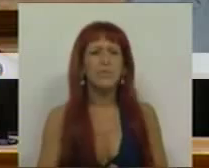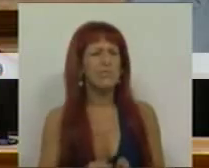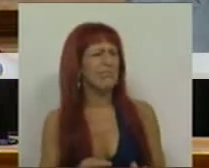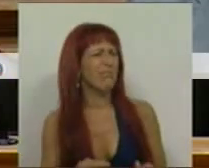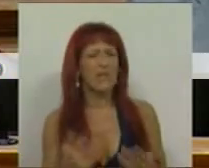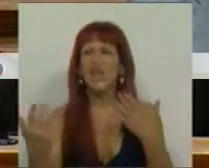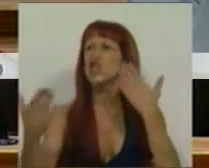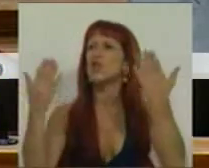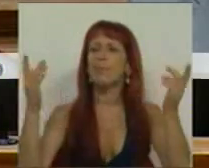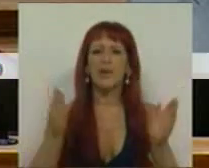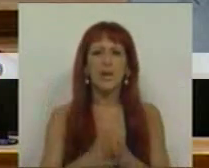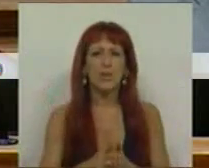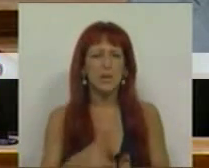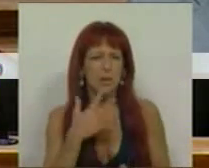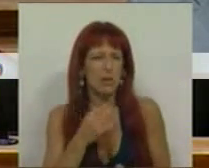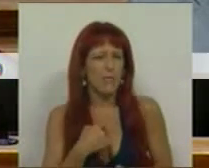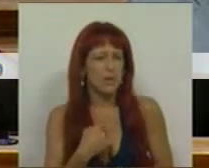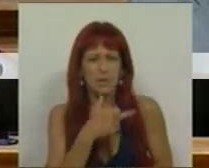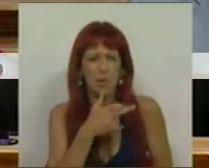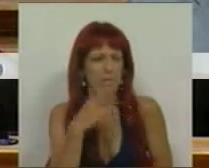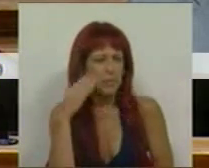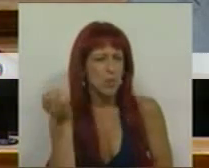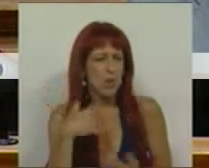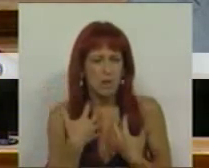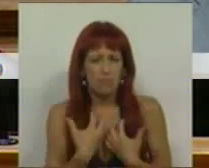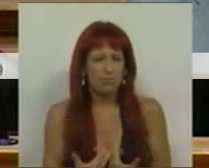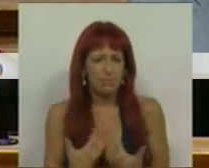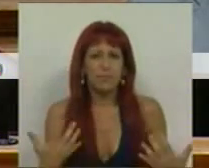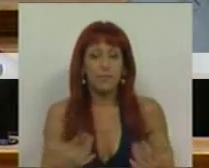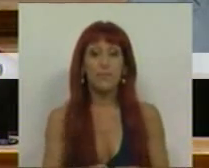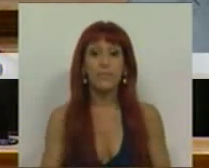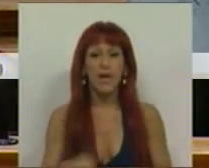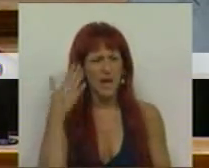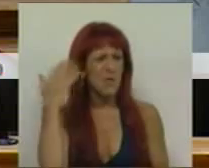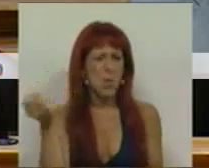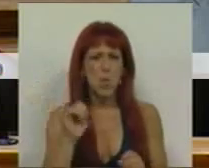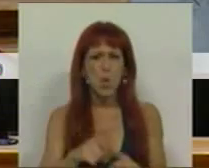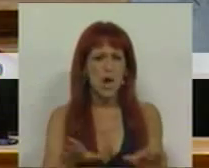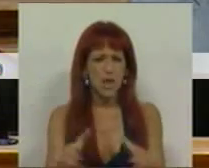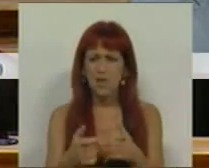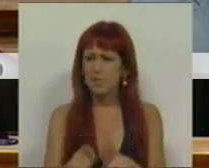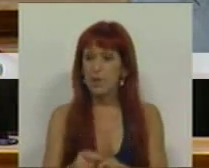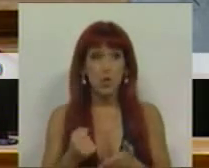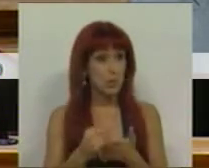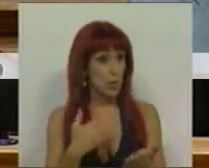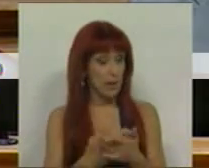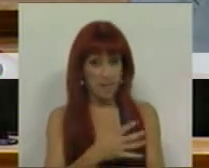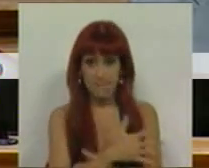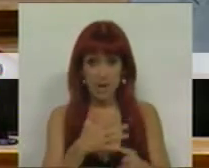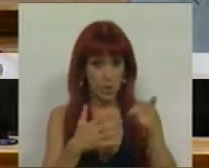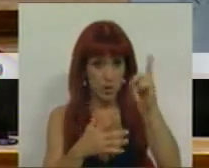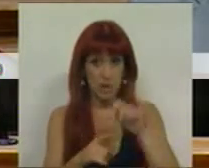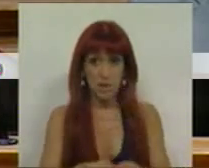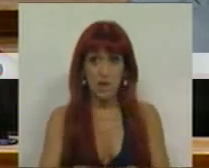deste espetáculo absolutamente indecoroso e confrangedor da incapacidade das bancadas que suportam a